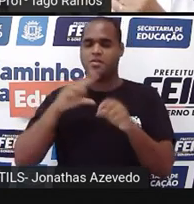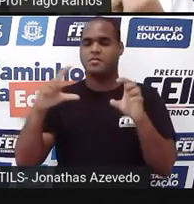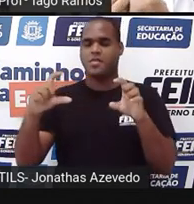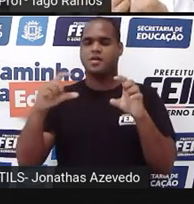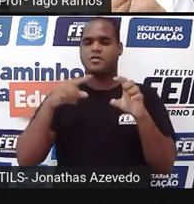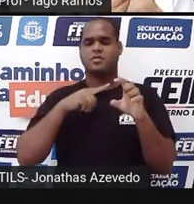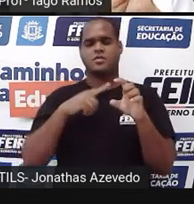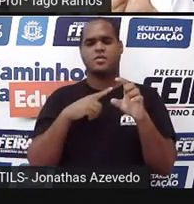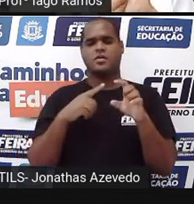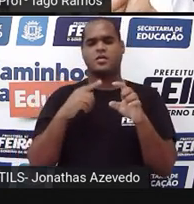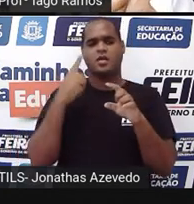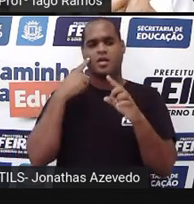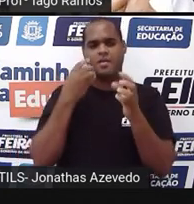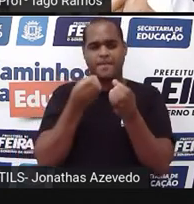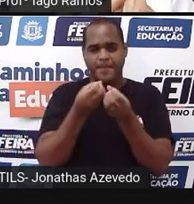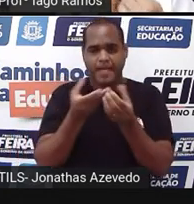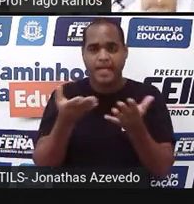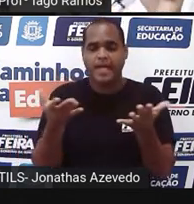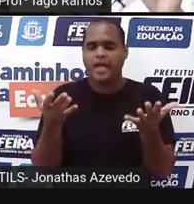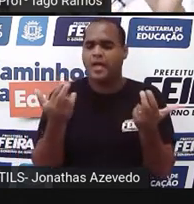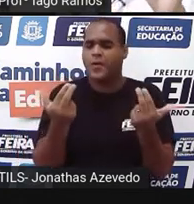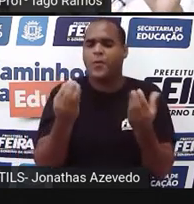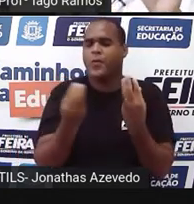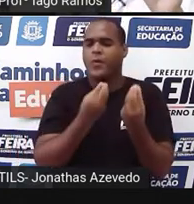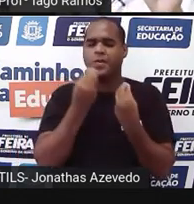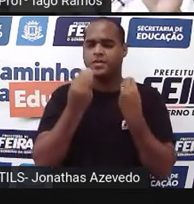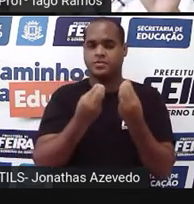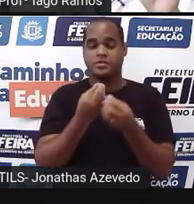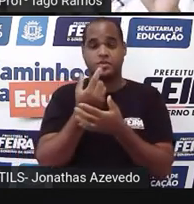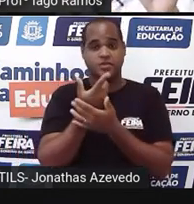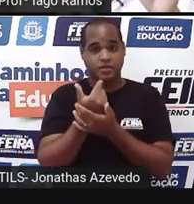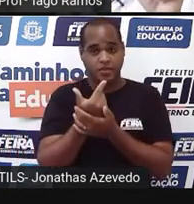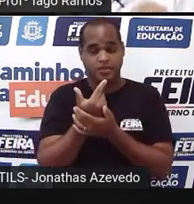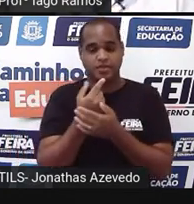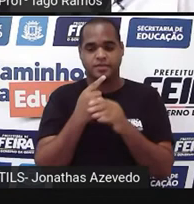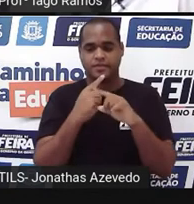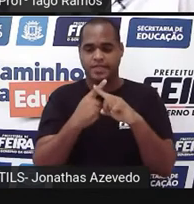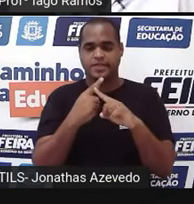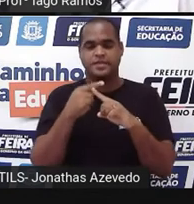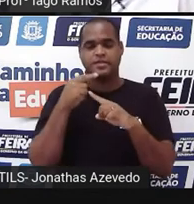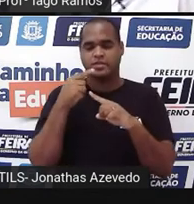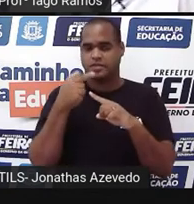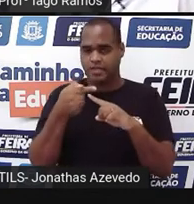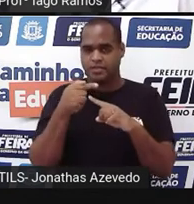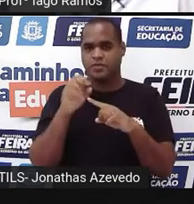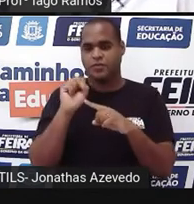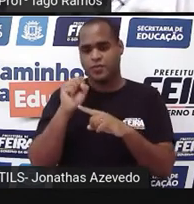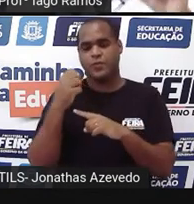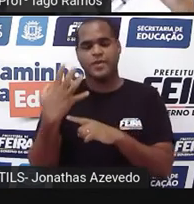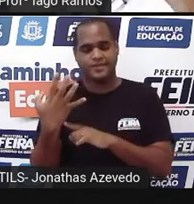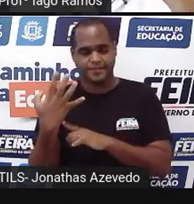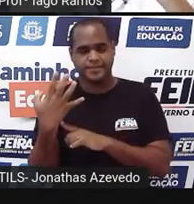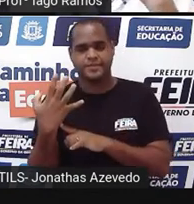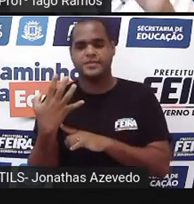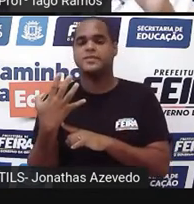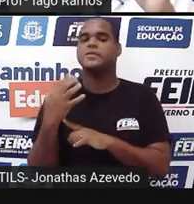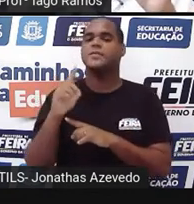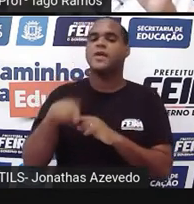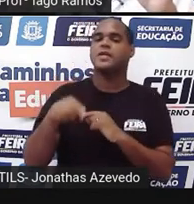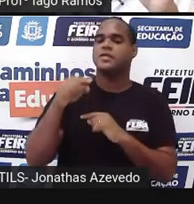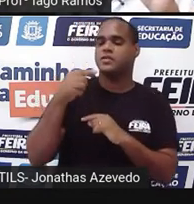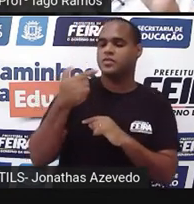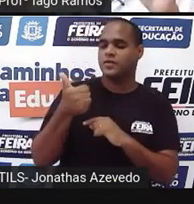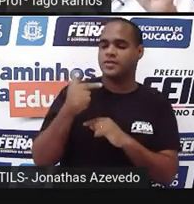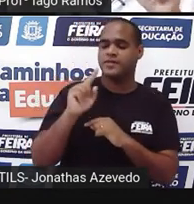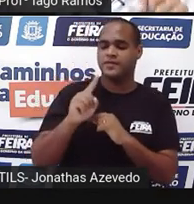eu faço uma distribuição de que forma 12 vezes 7 que dá 84 depois de